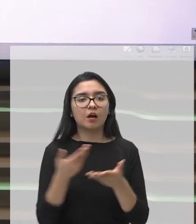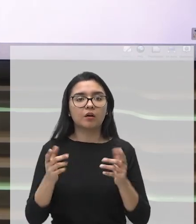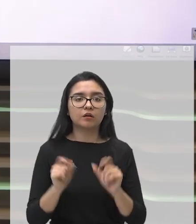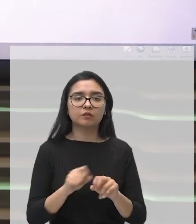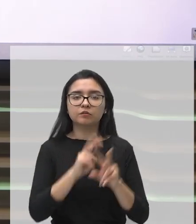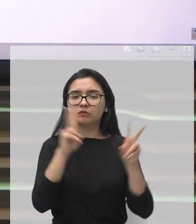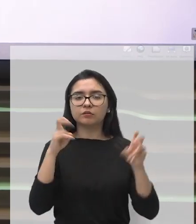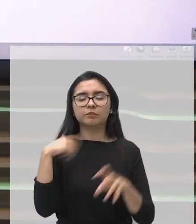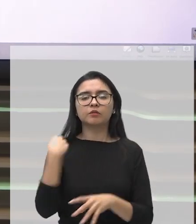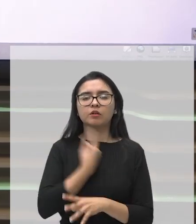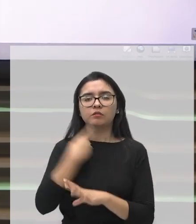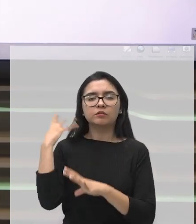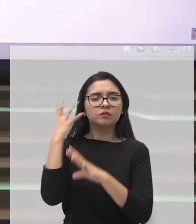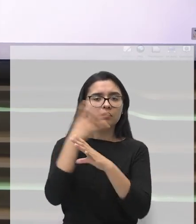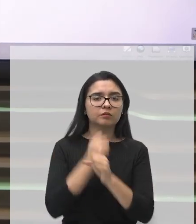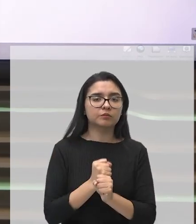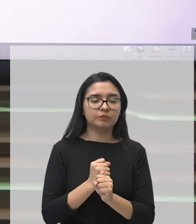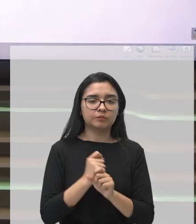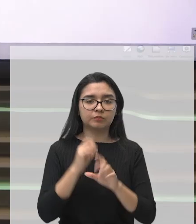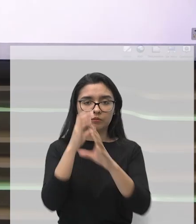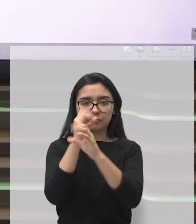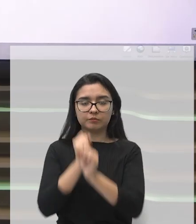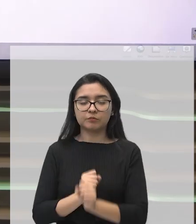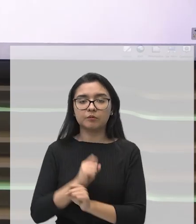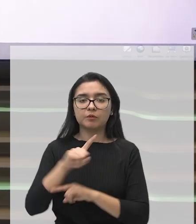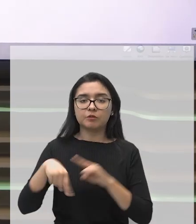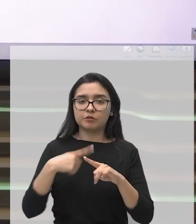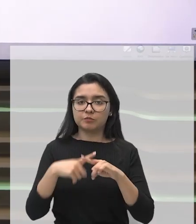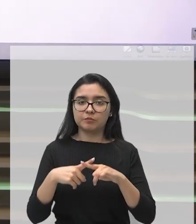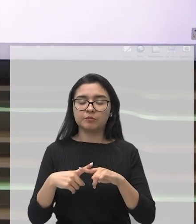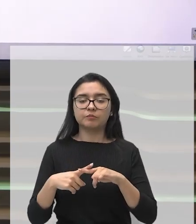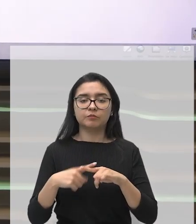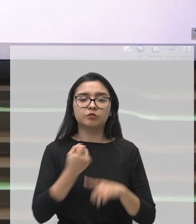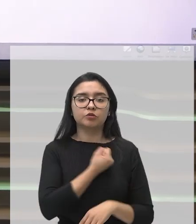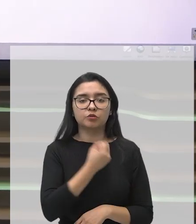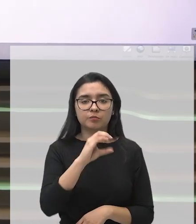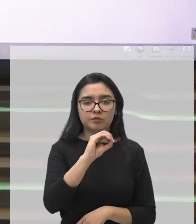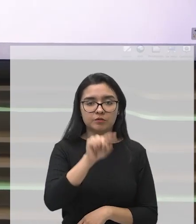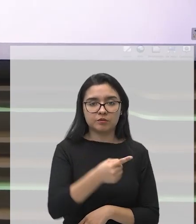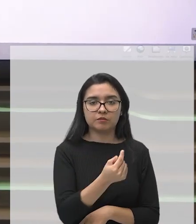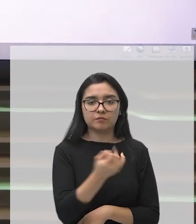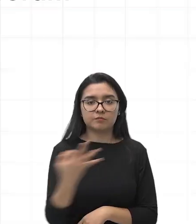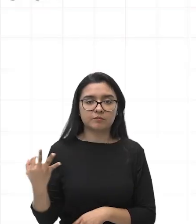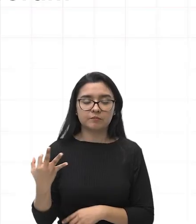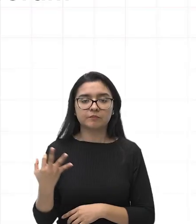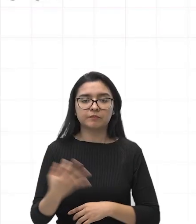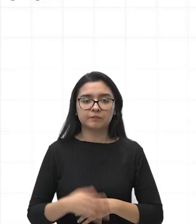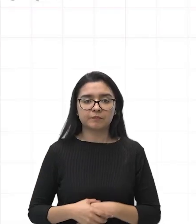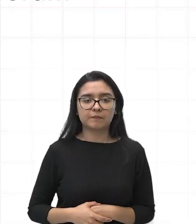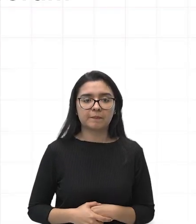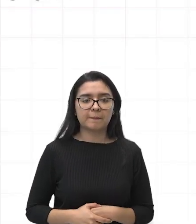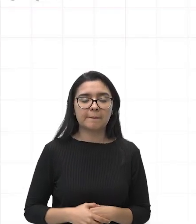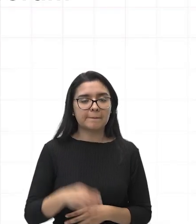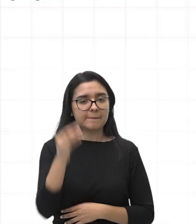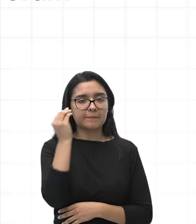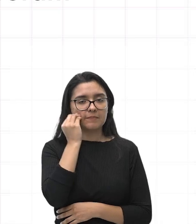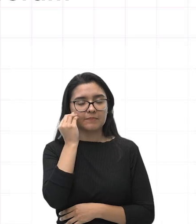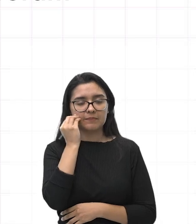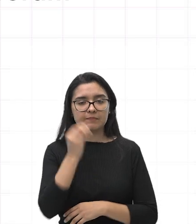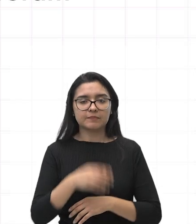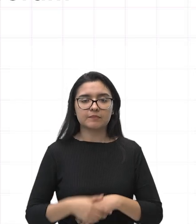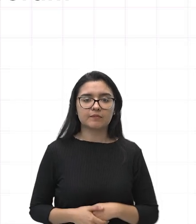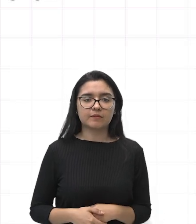aqui, ó, vamos relembrar aqui a operação de multiplicação de números decimais por decimais. Acompanha só aqui comigo.